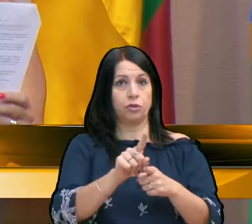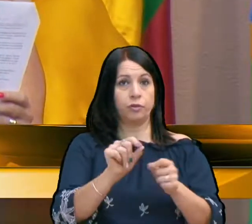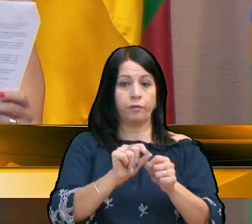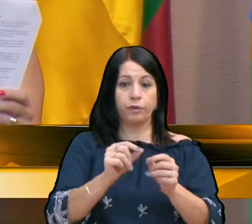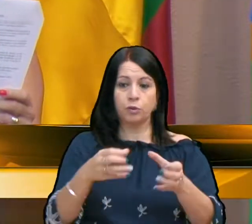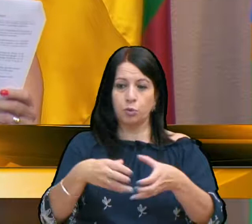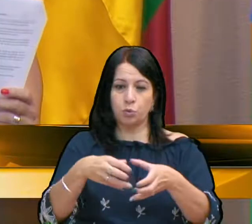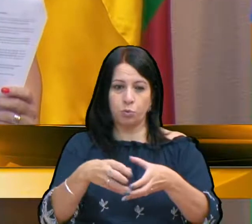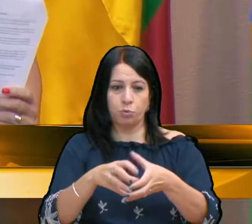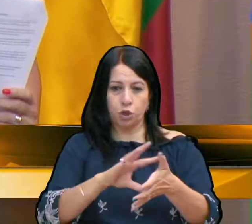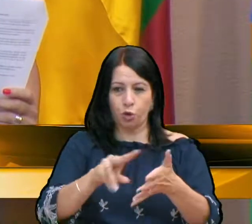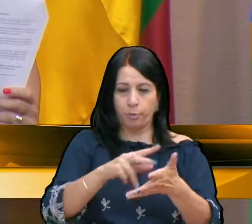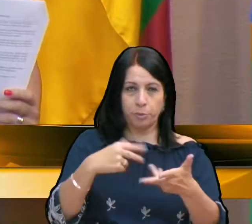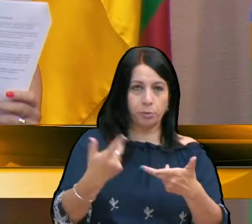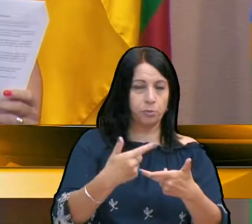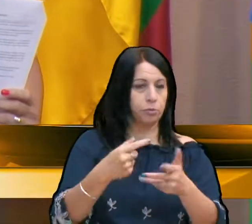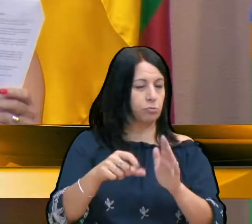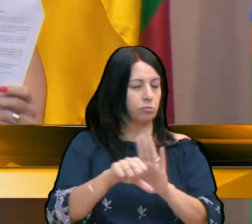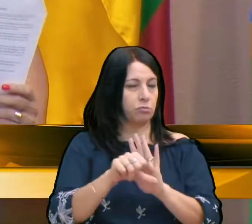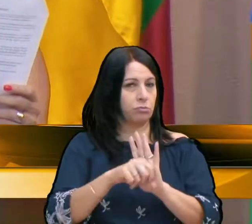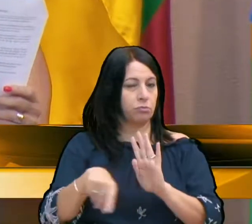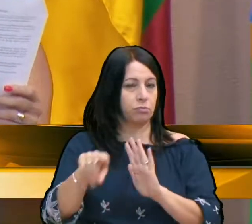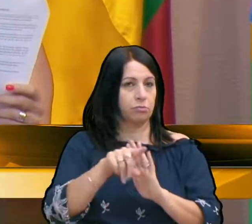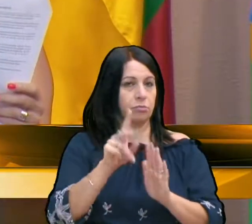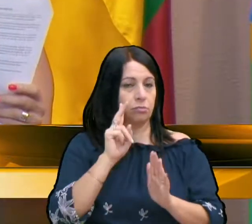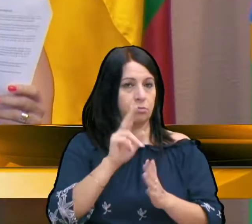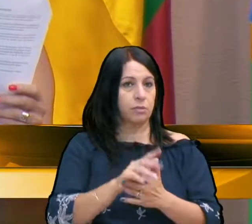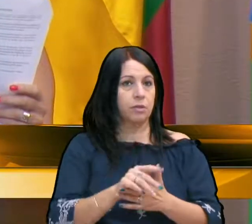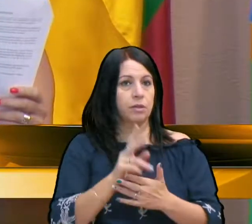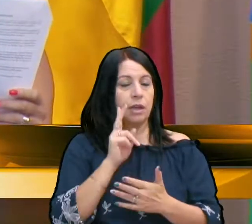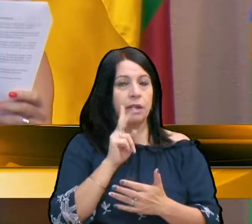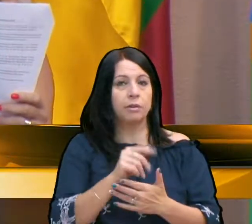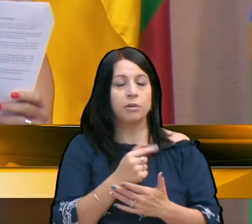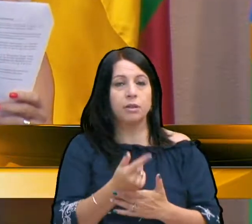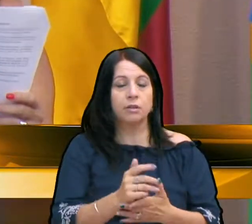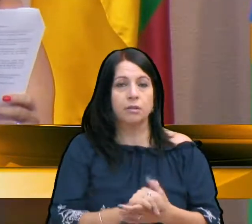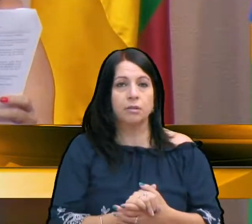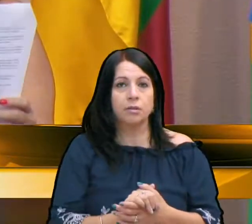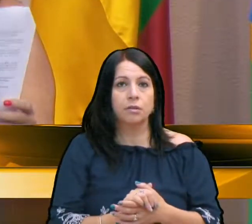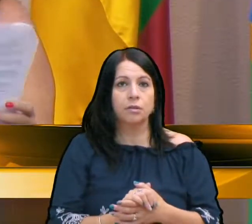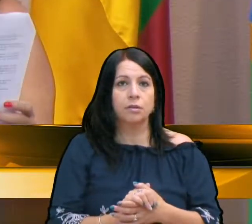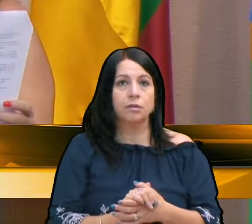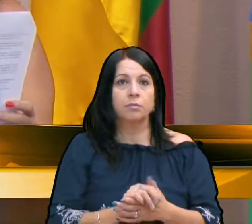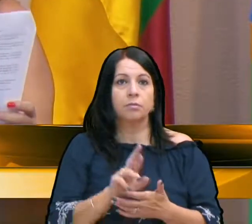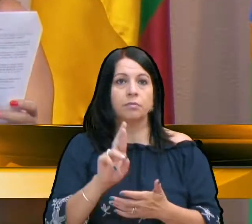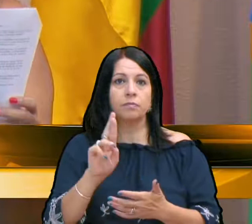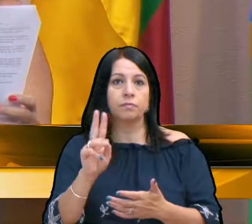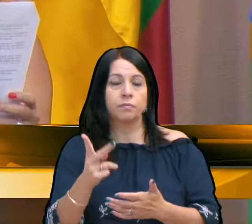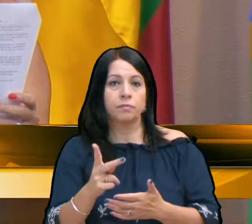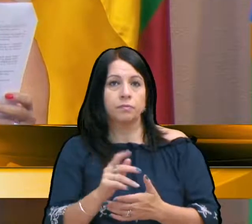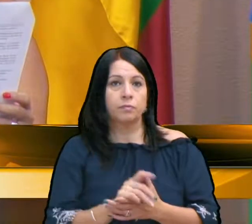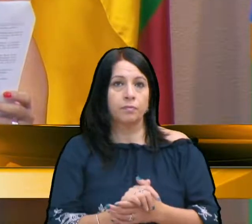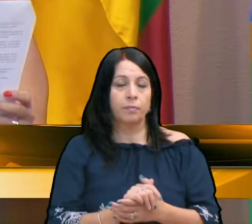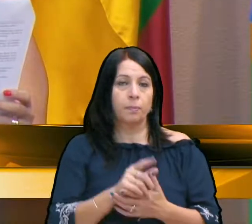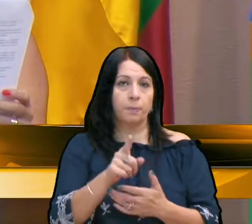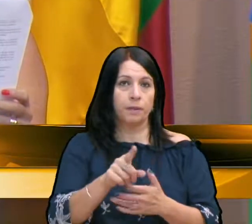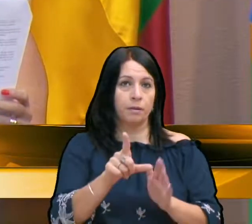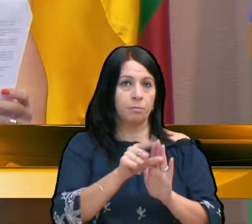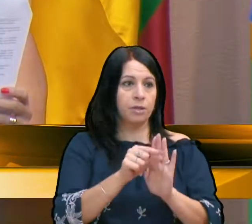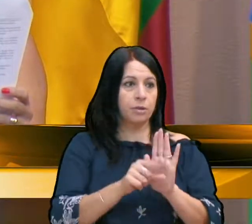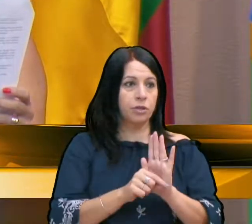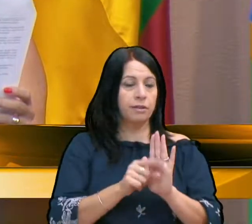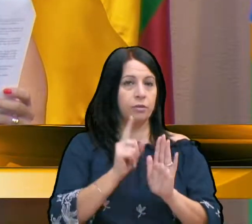ou quaisquer outros crimes relacionados à malversação de recursos públicos. No artigo,